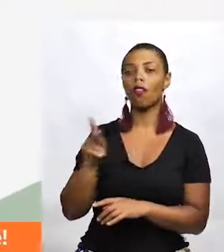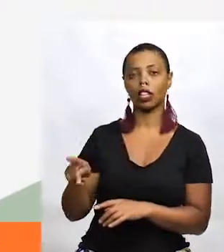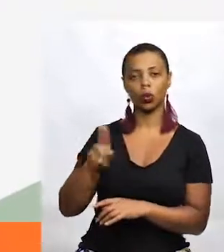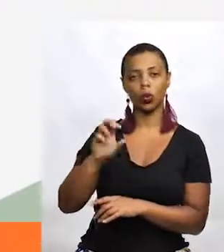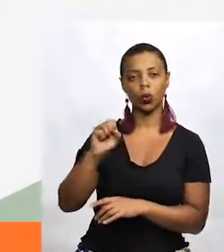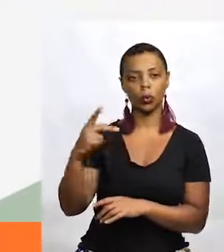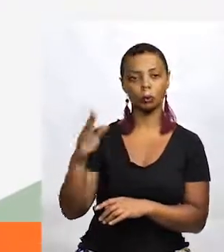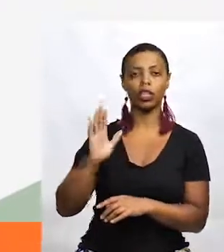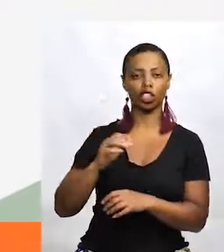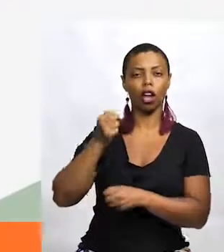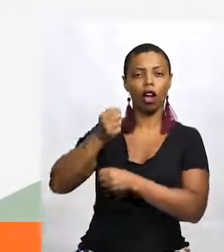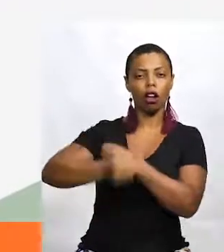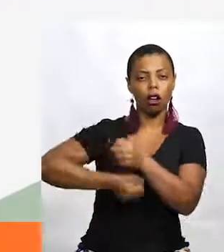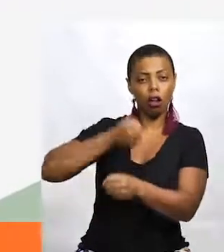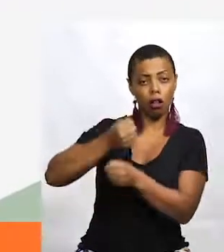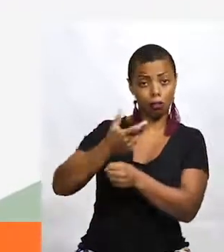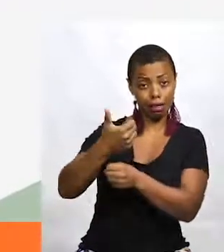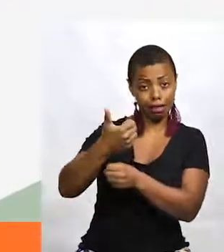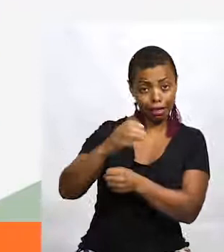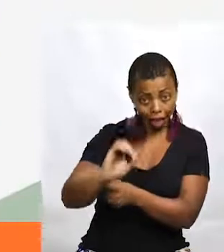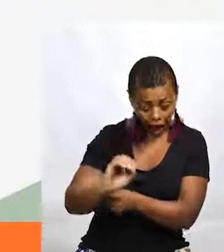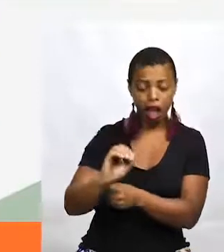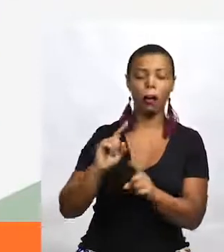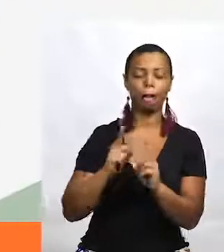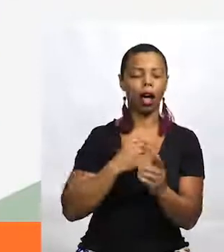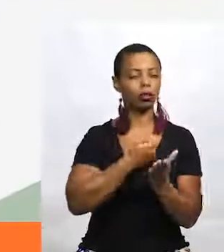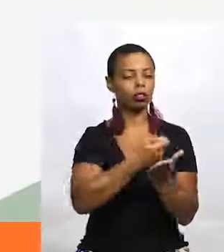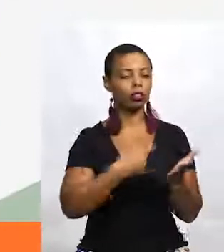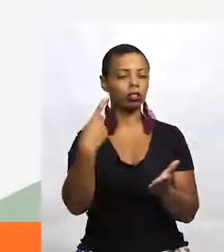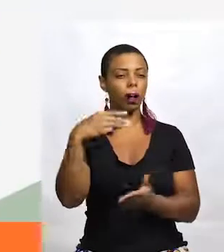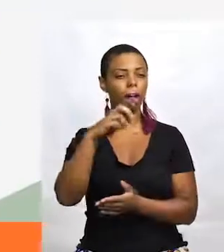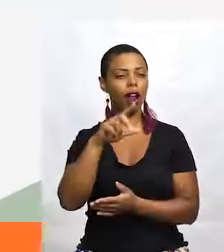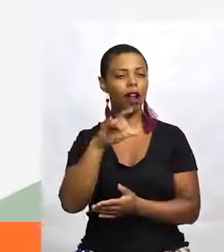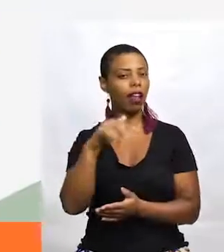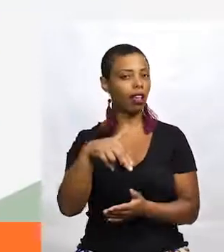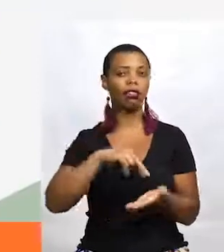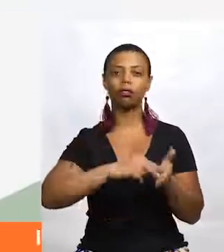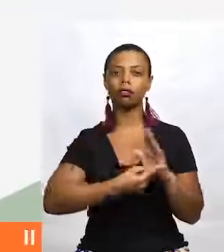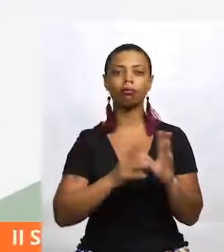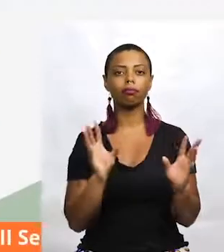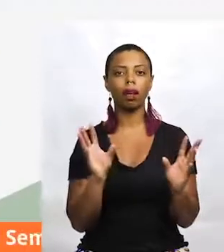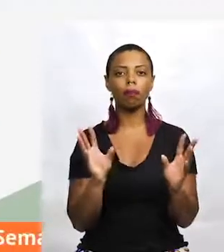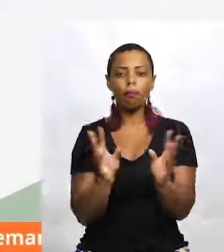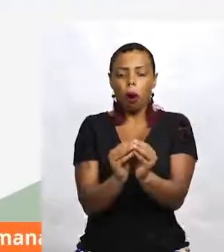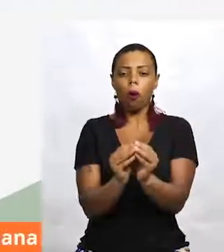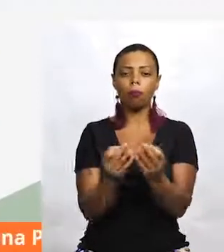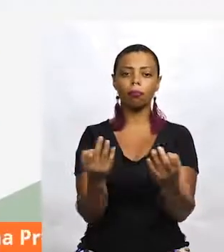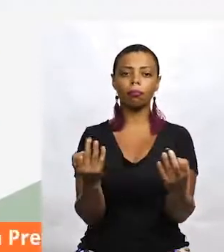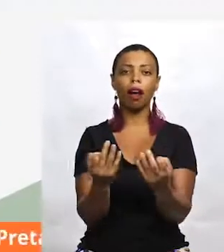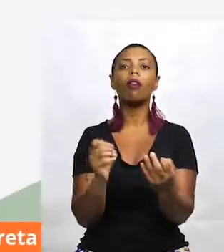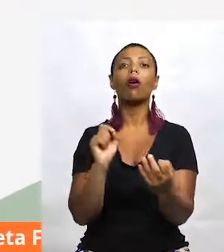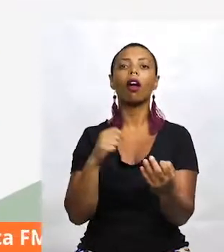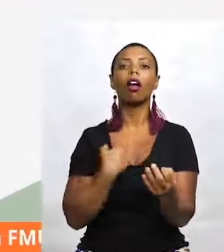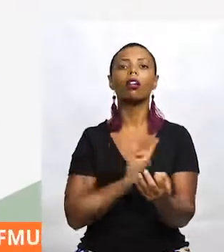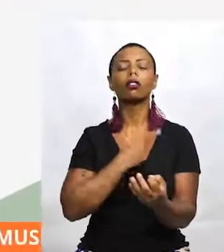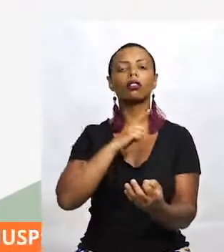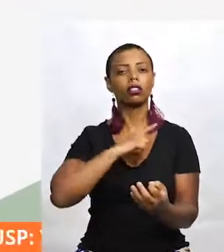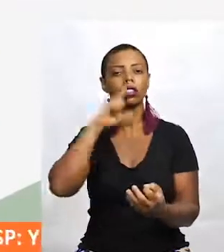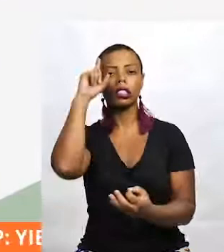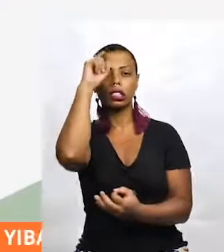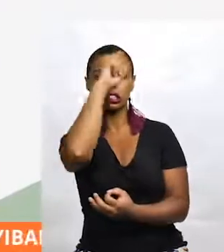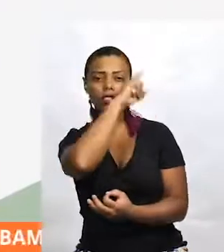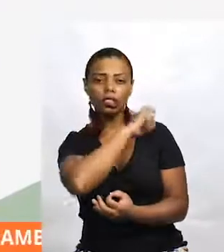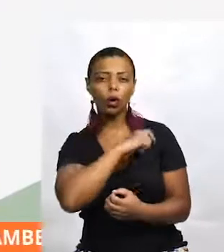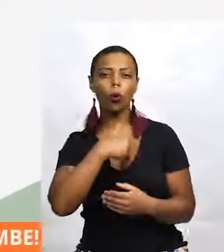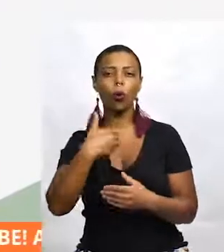10 anos, e eu acho que o texto da Merlin, no início, resume bem as nossas dificuldades, né? No